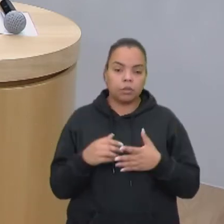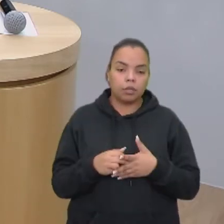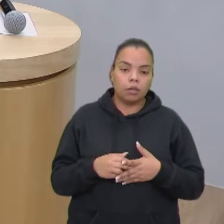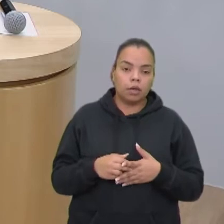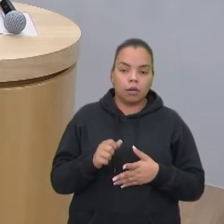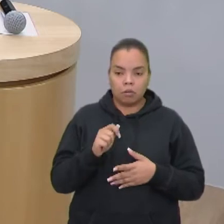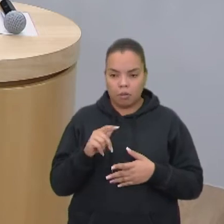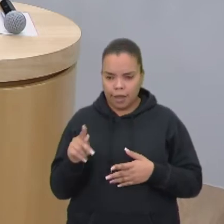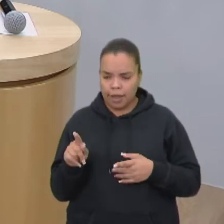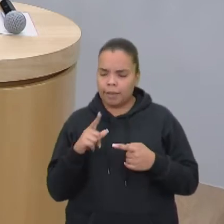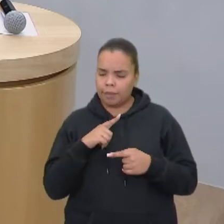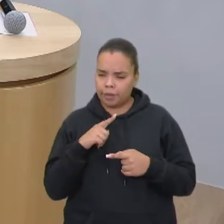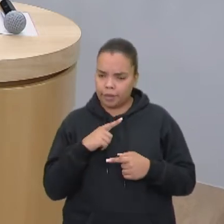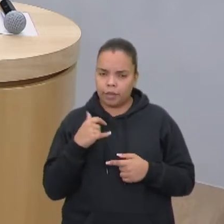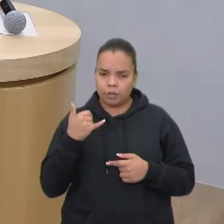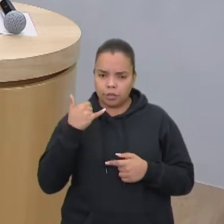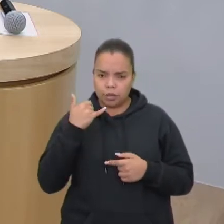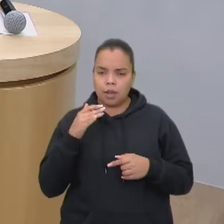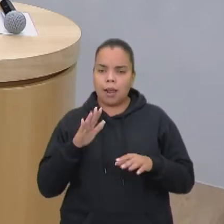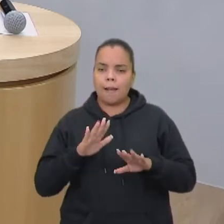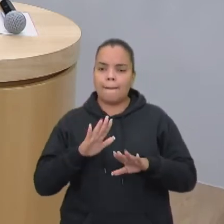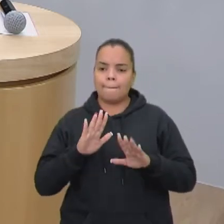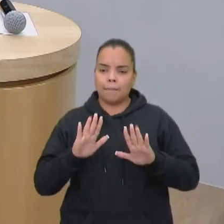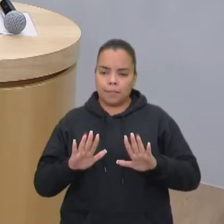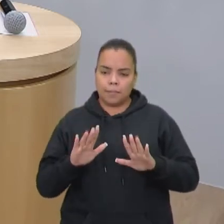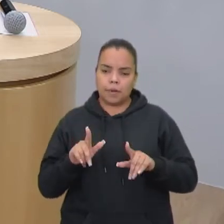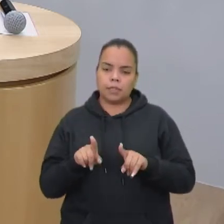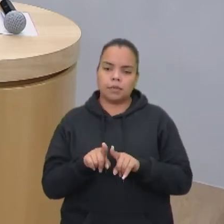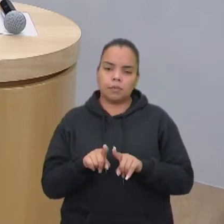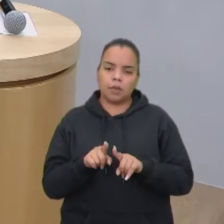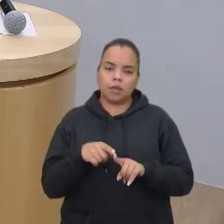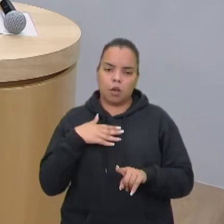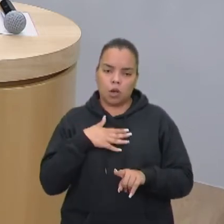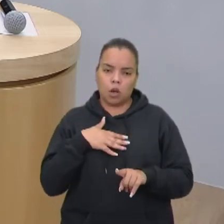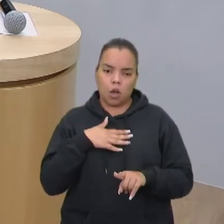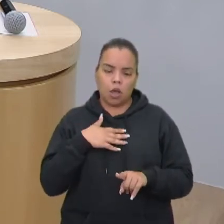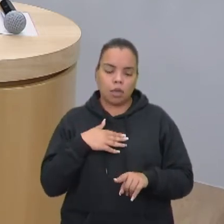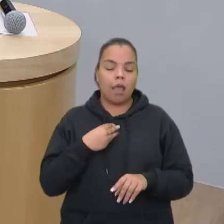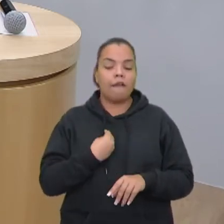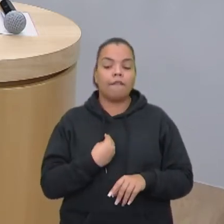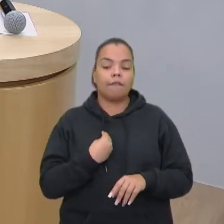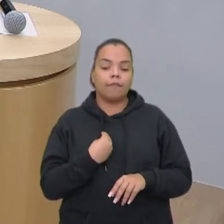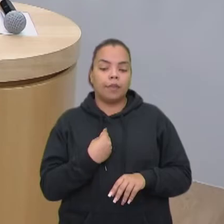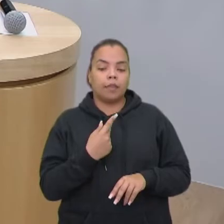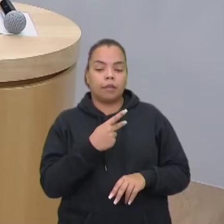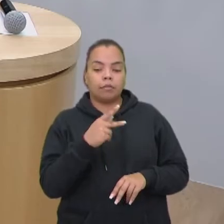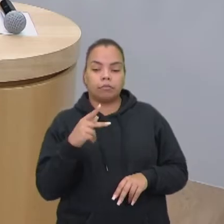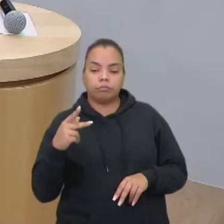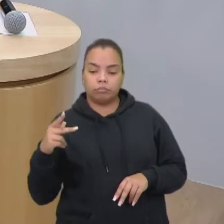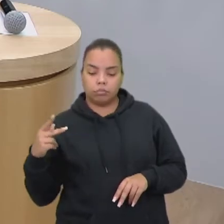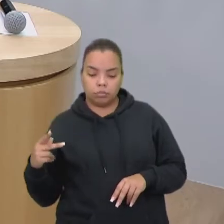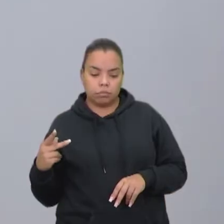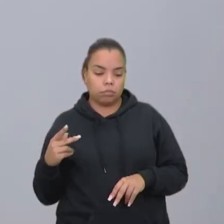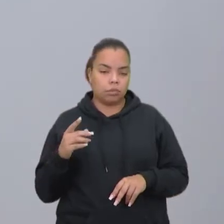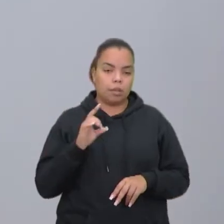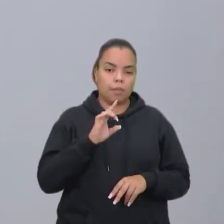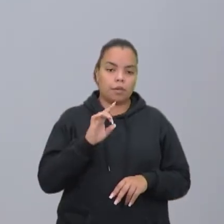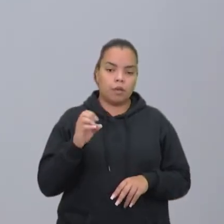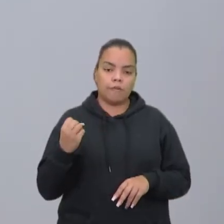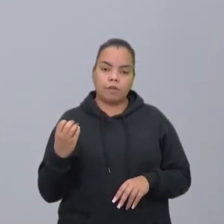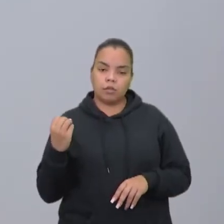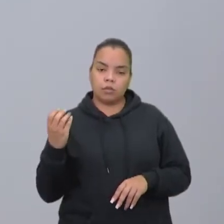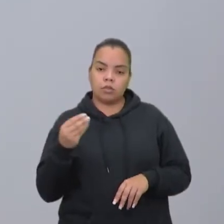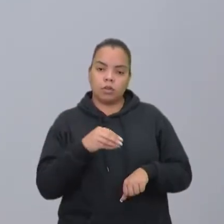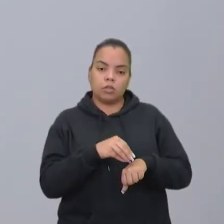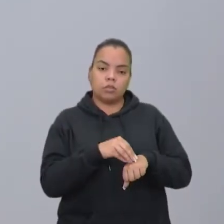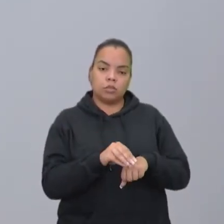muito bom o que a pessoa viveu. Sim. Eu busco Bacana bastante aí mesmo. quando eu vou viajar, né? Dicas de